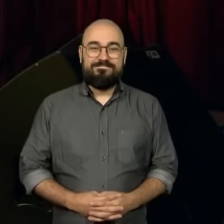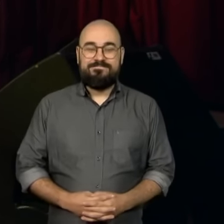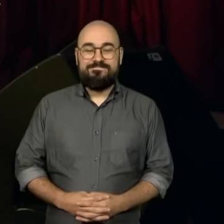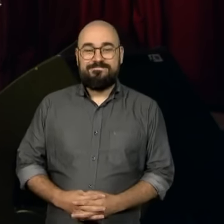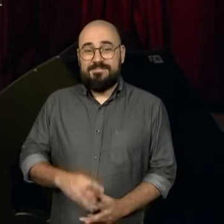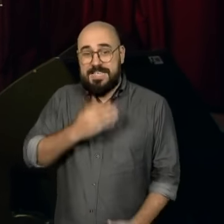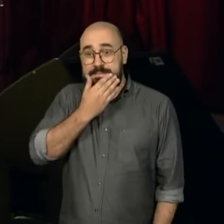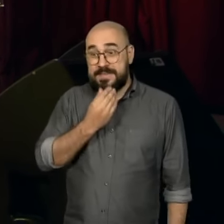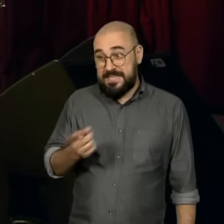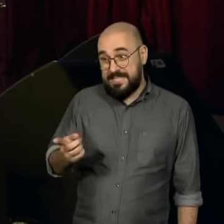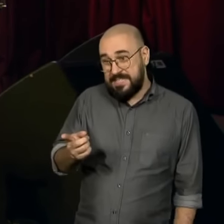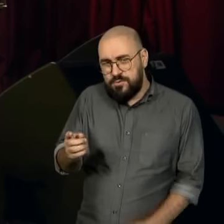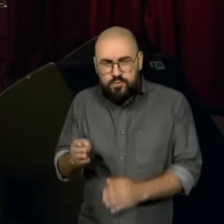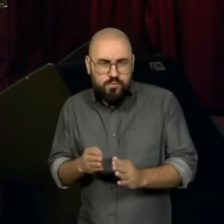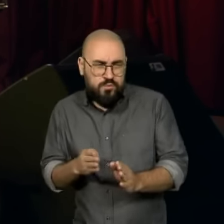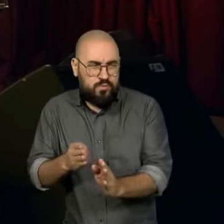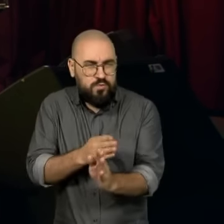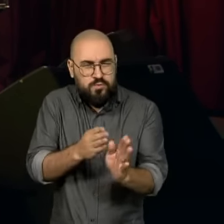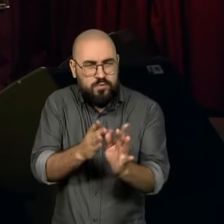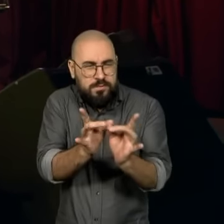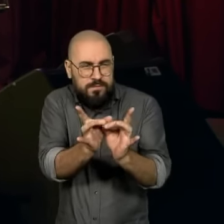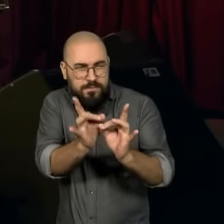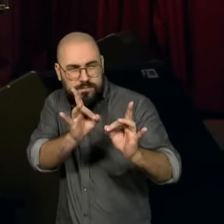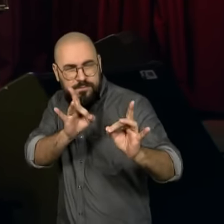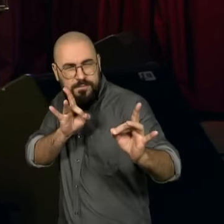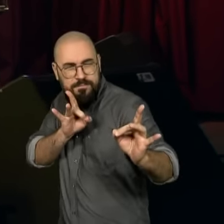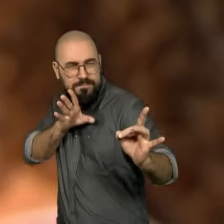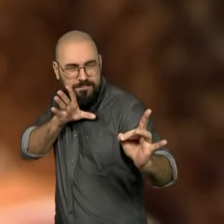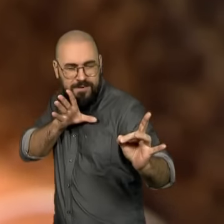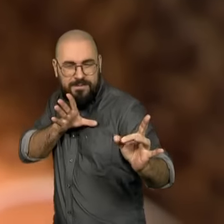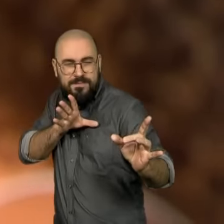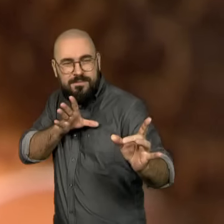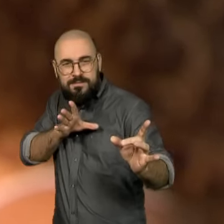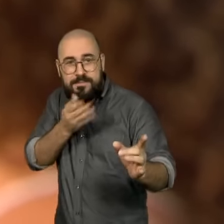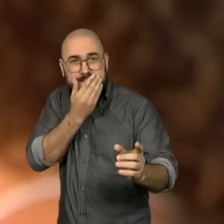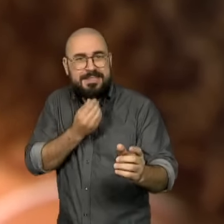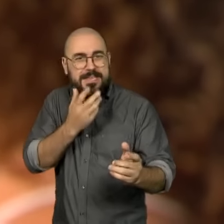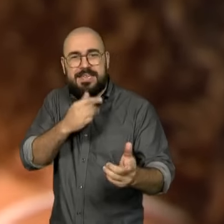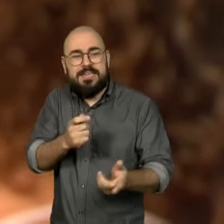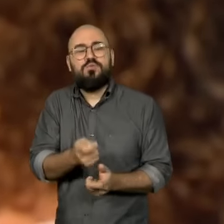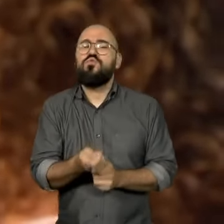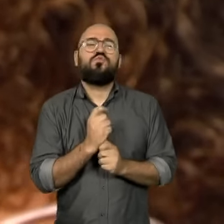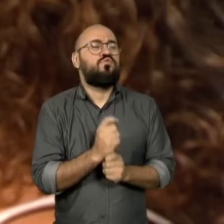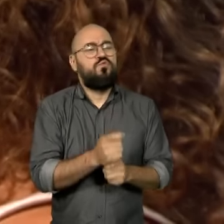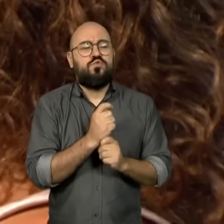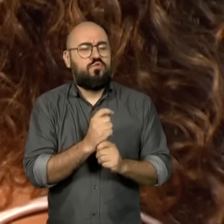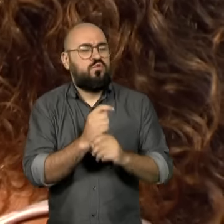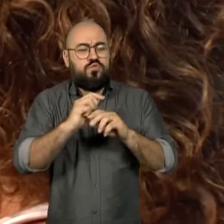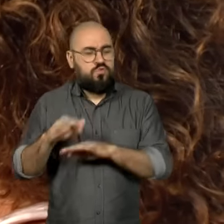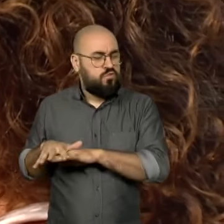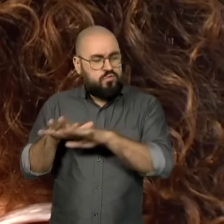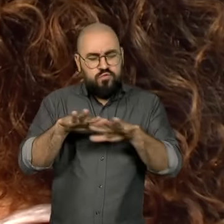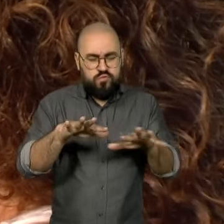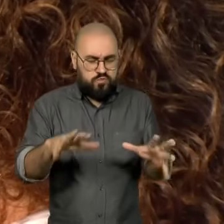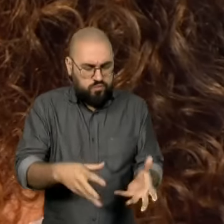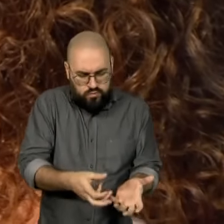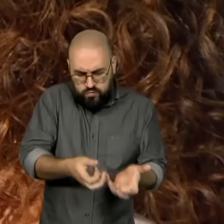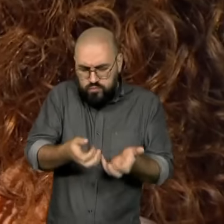Menino caçador, flecha no mato bravio. Menino pescador, pedra no fundo do